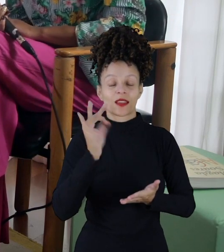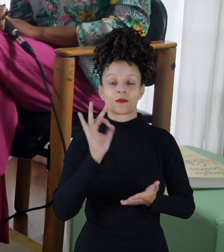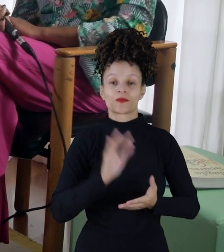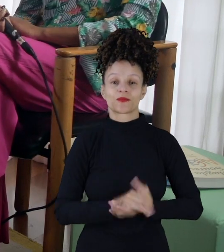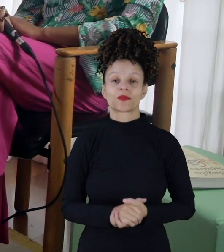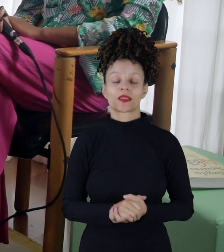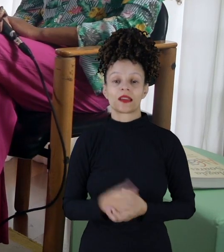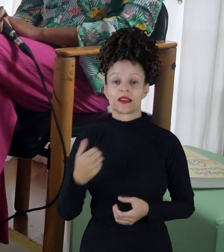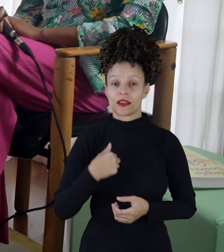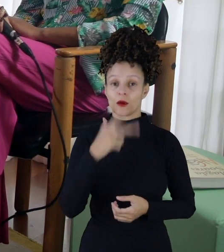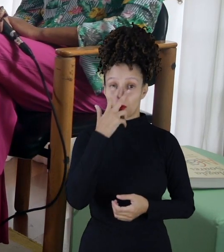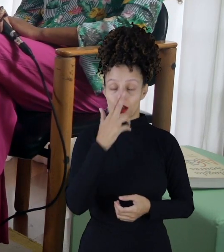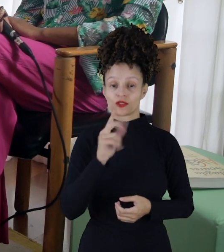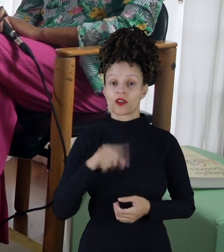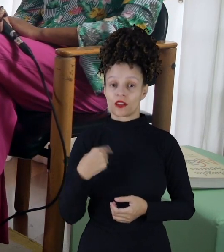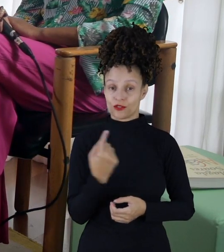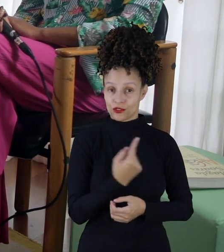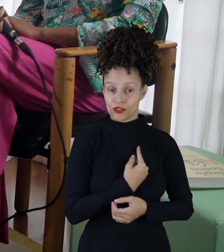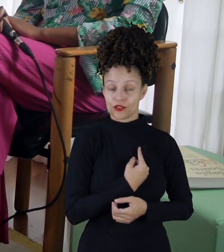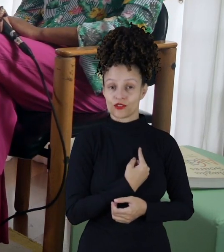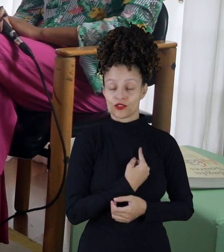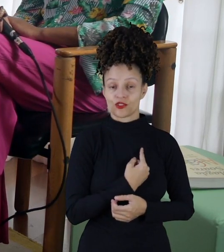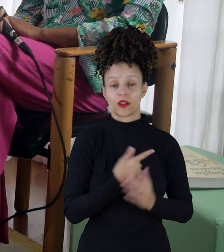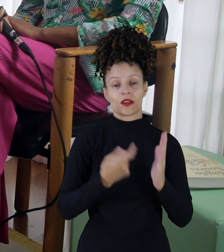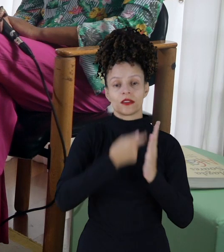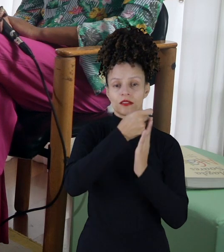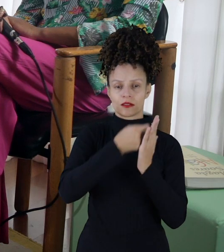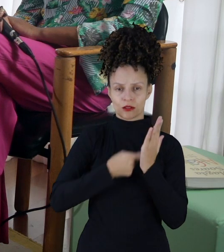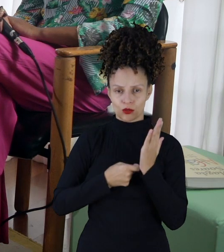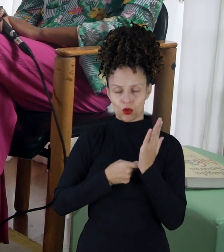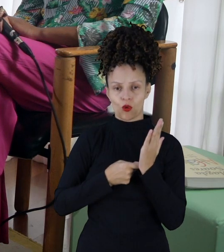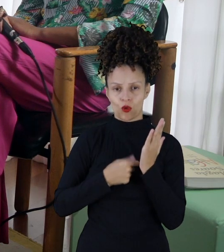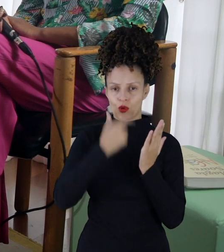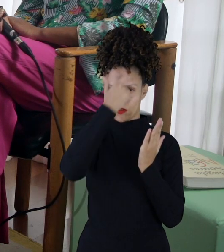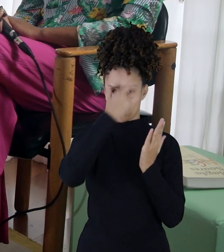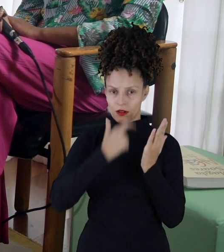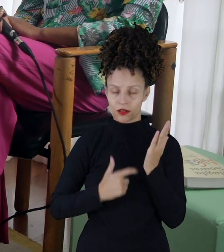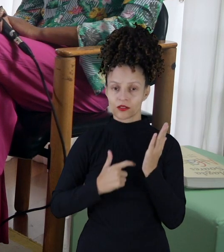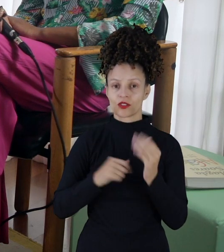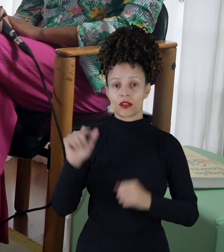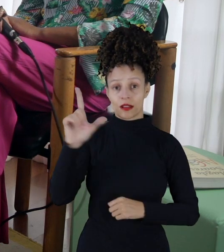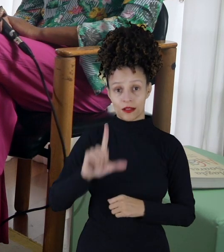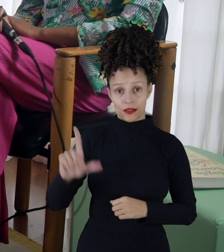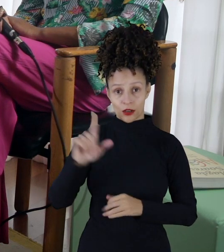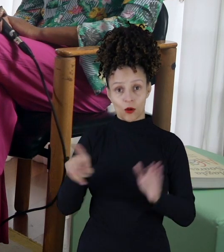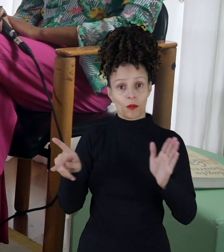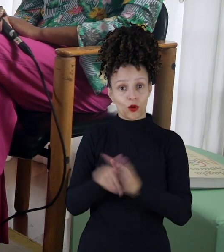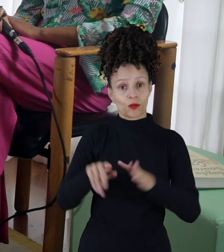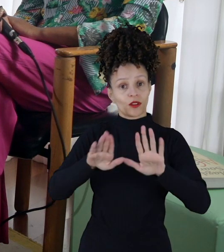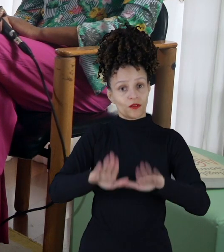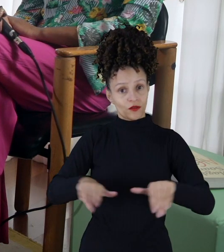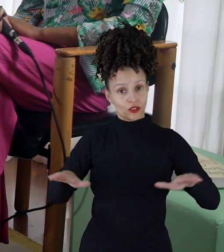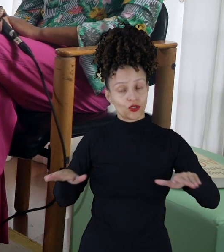né? Eu acho que a gente, como escritoras, né, escritoras de literatura